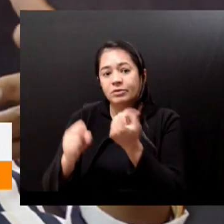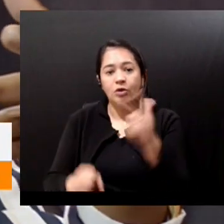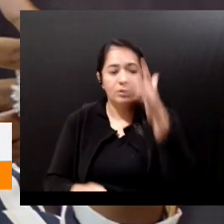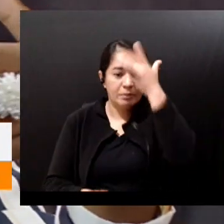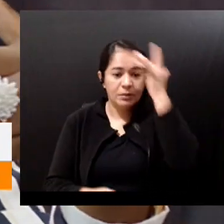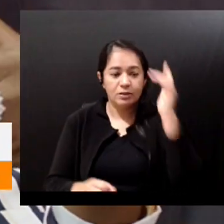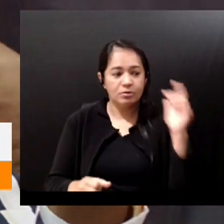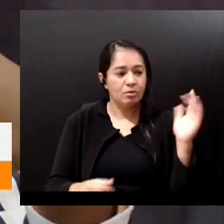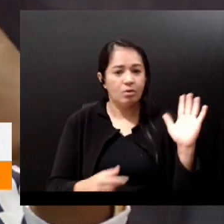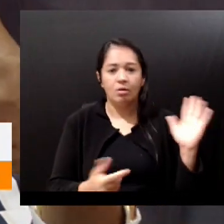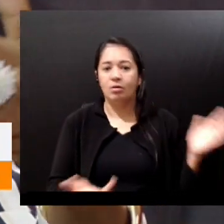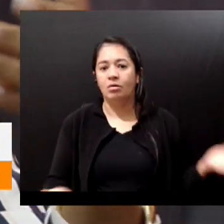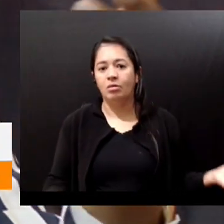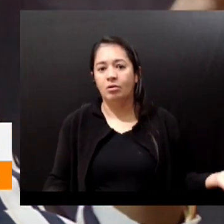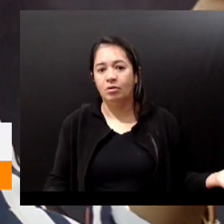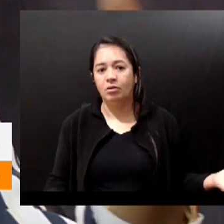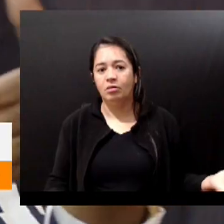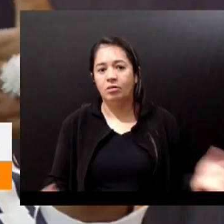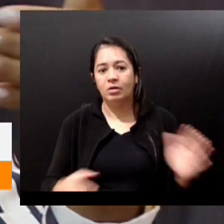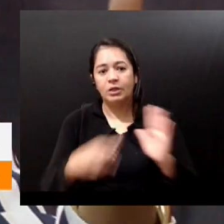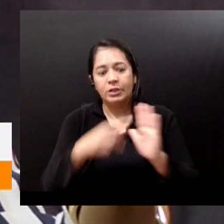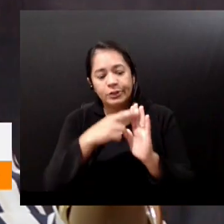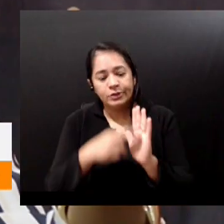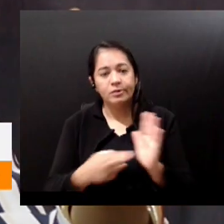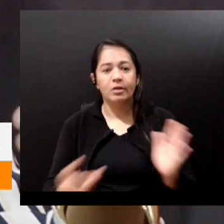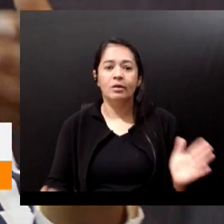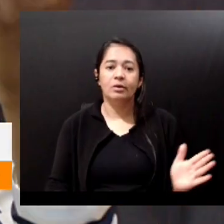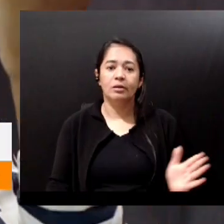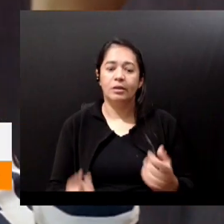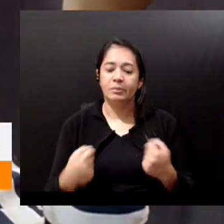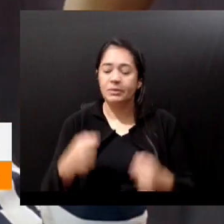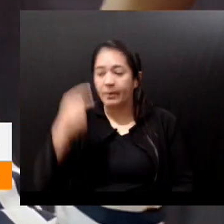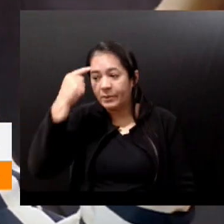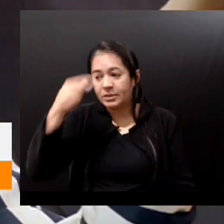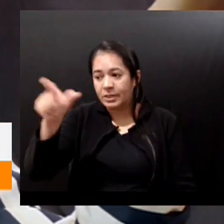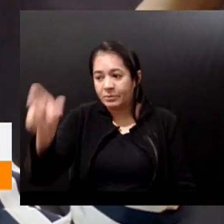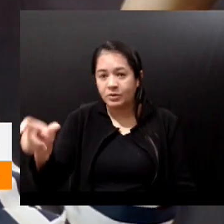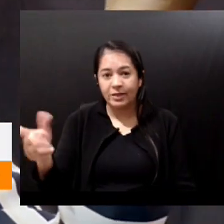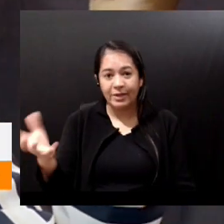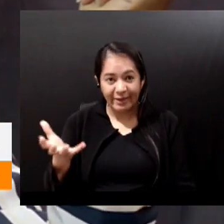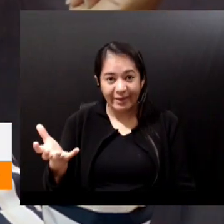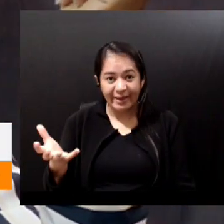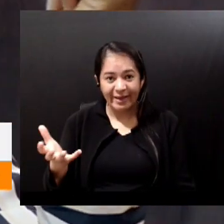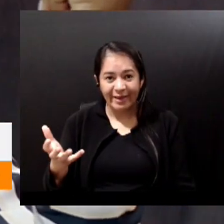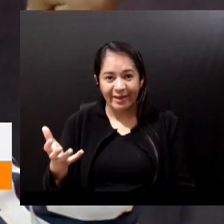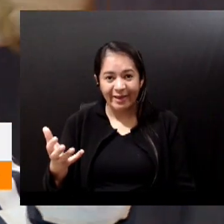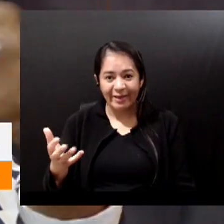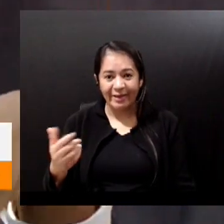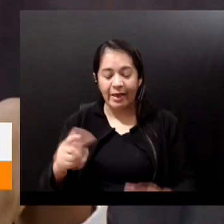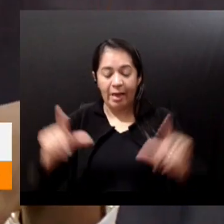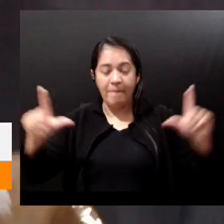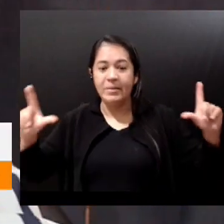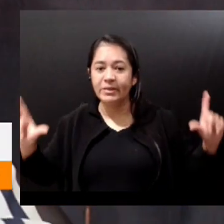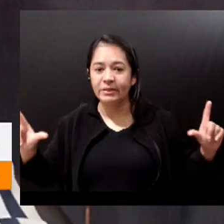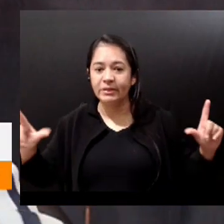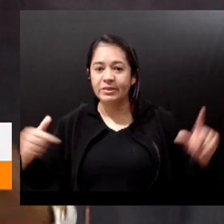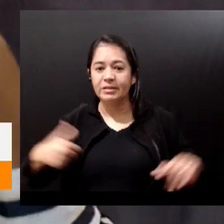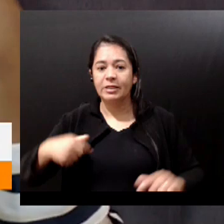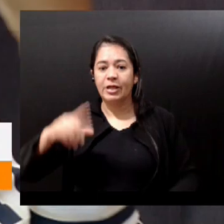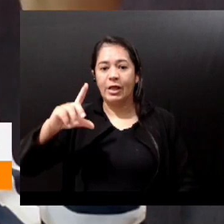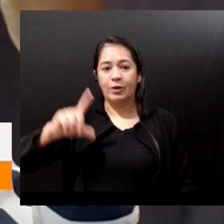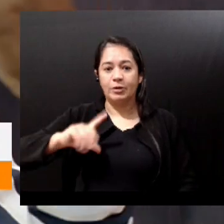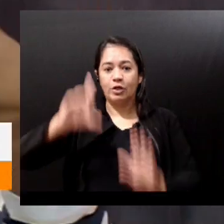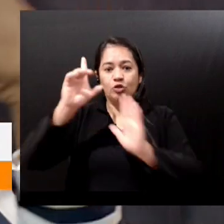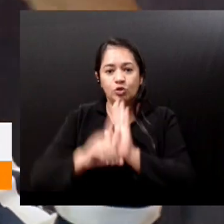da etiqueta social. Pensar sempre no outro. Será que ele quer aparecer? Será que eu tenho direito de filmar o outro, né? Eu tenho direito de fazer